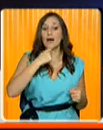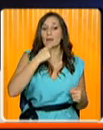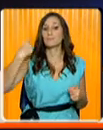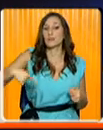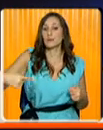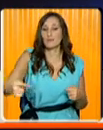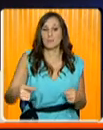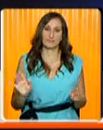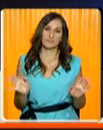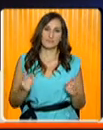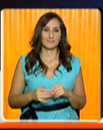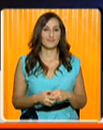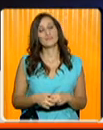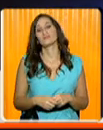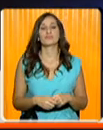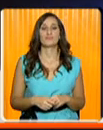Olha!